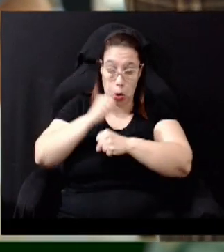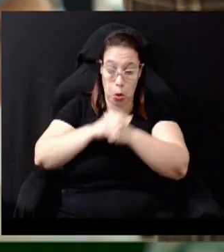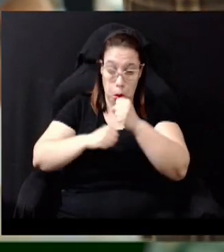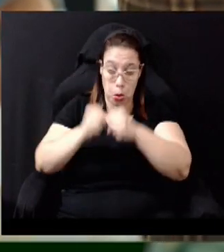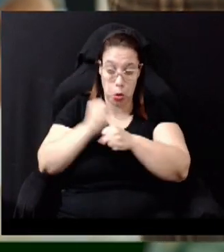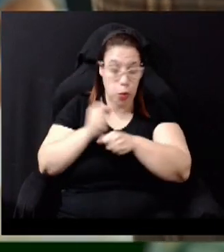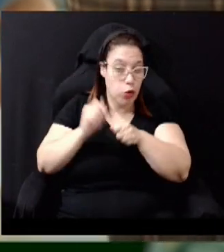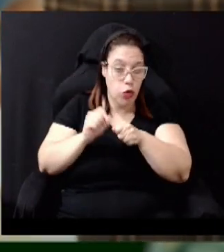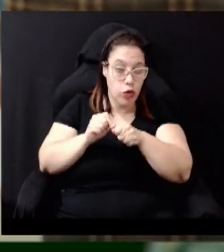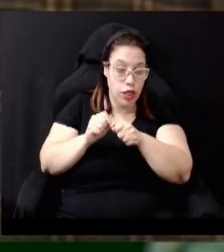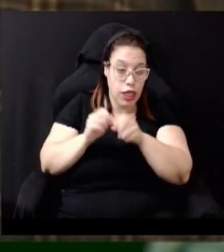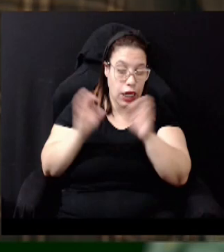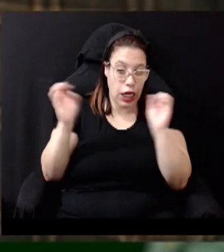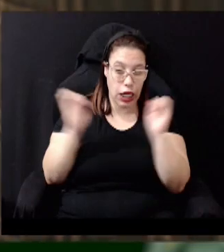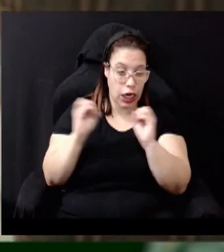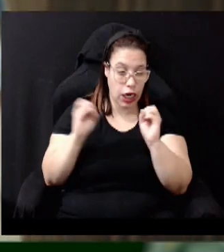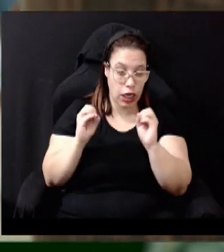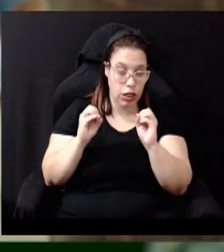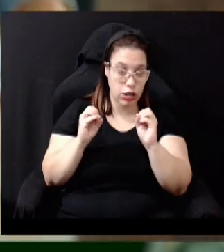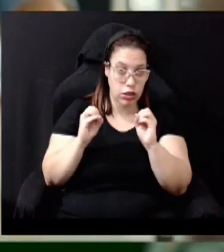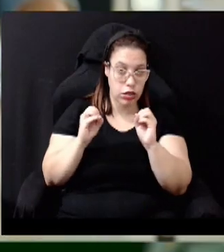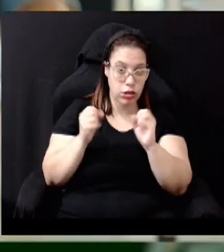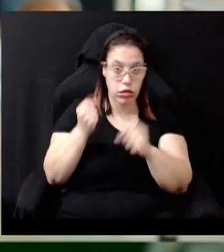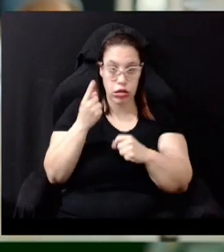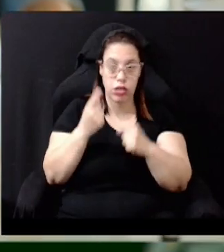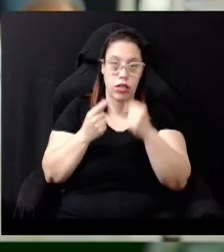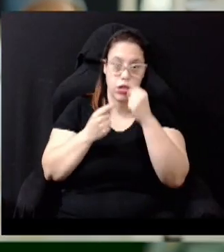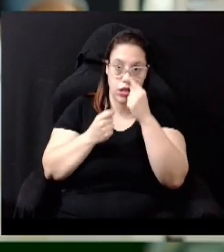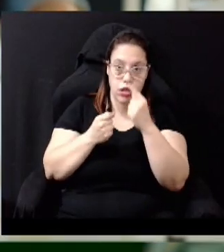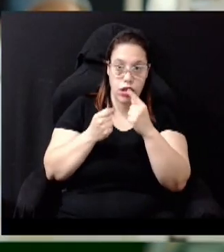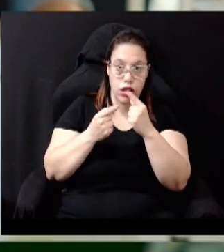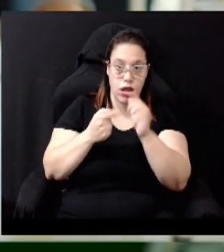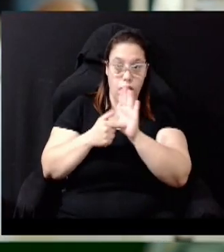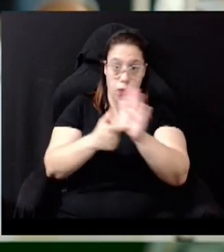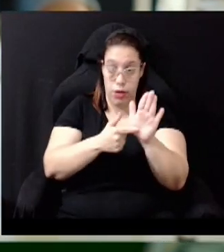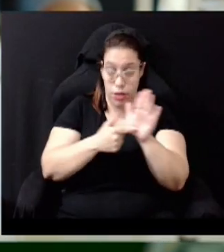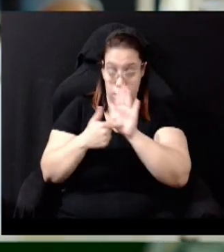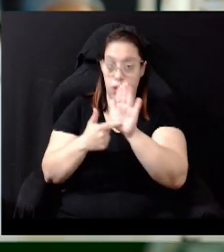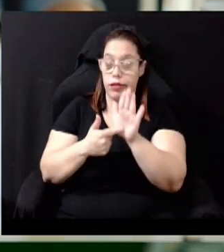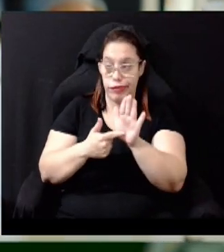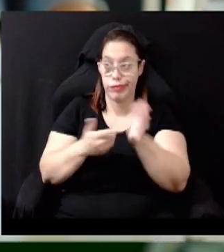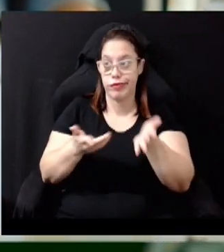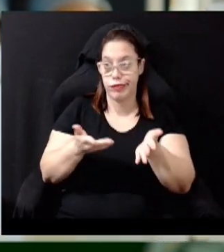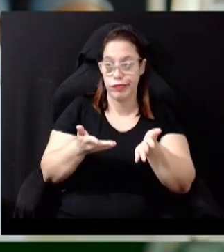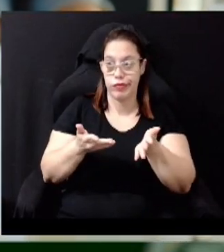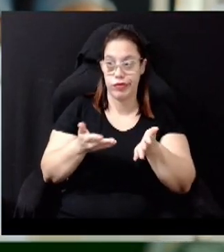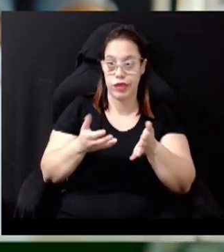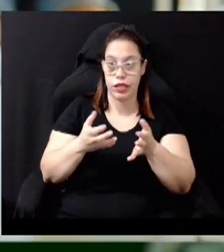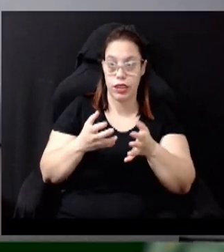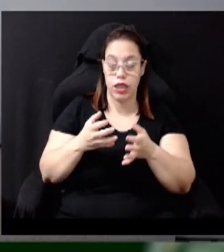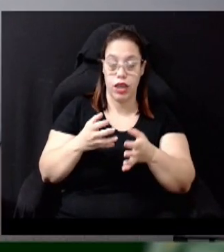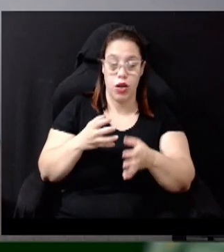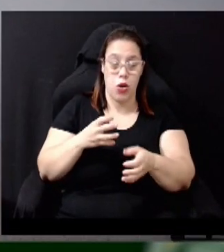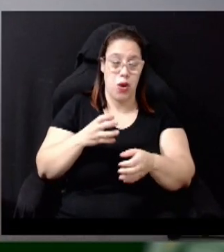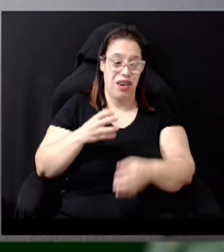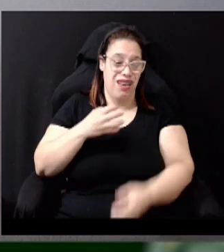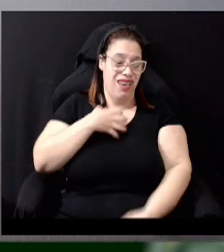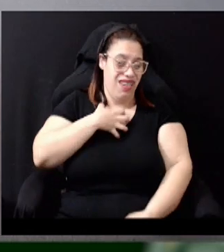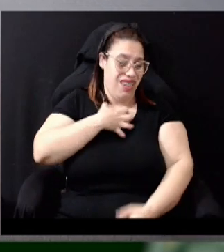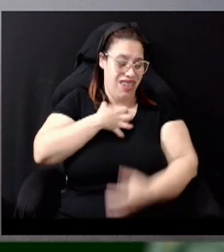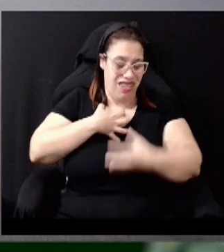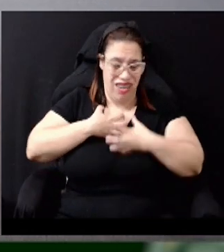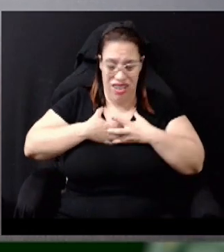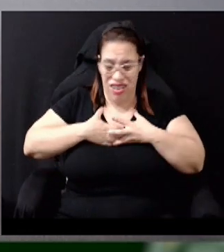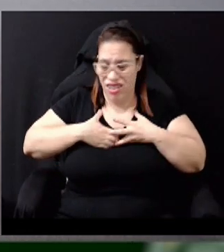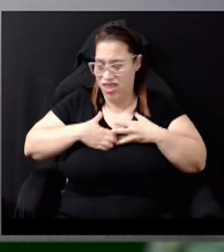de situação ele pode apresentar, né? Como uma crise de abstinência, a nomofobia, que é